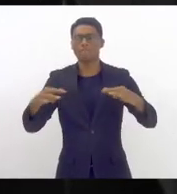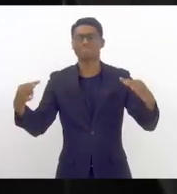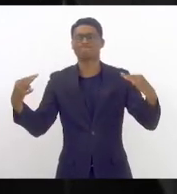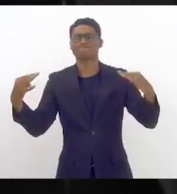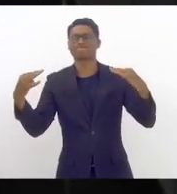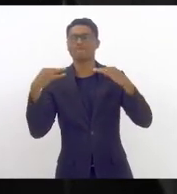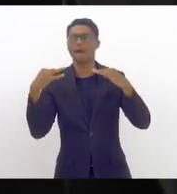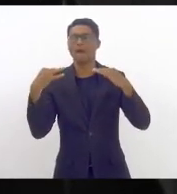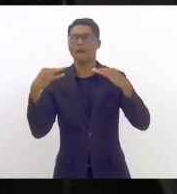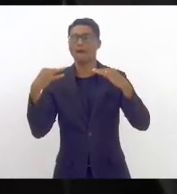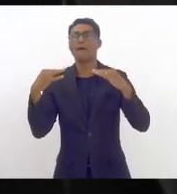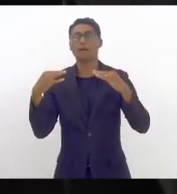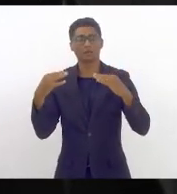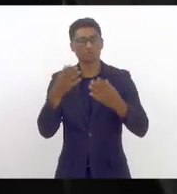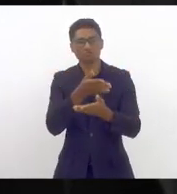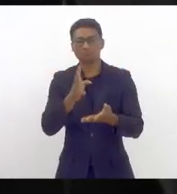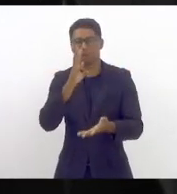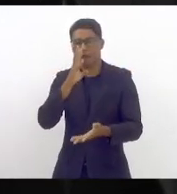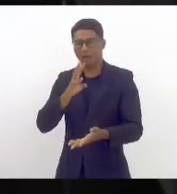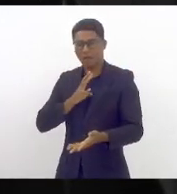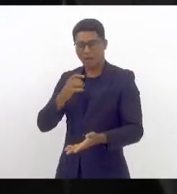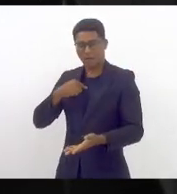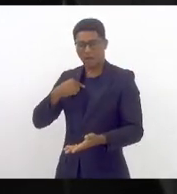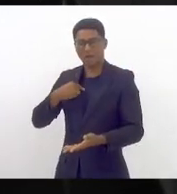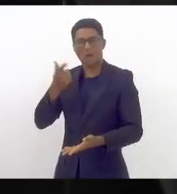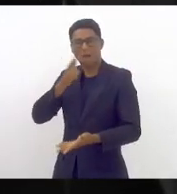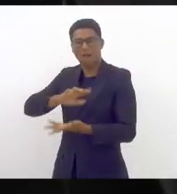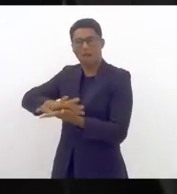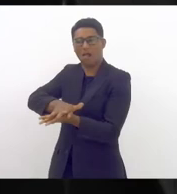cometer as maiores atrocidades